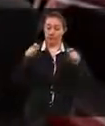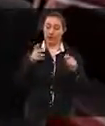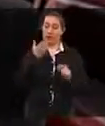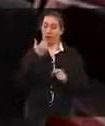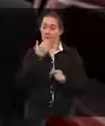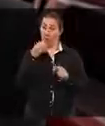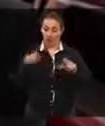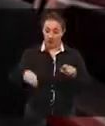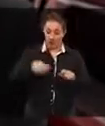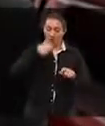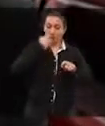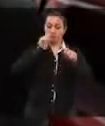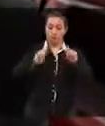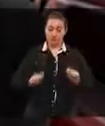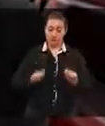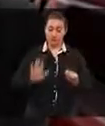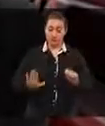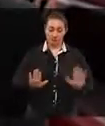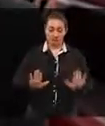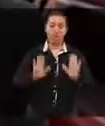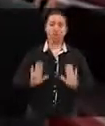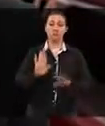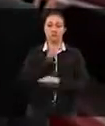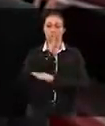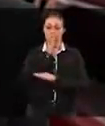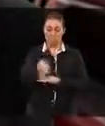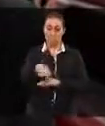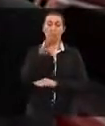tem que repousar os talheres e fazer um processo de